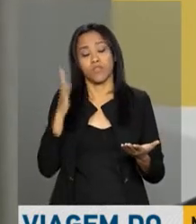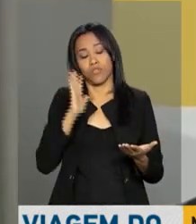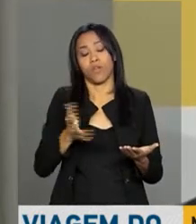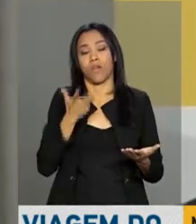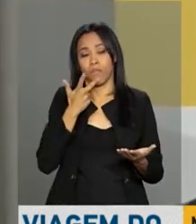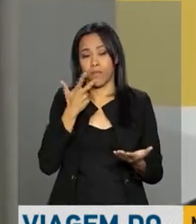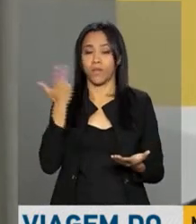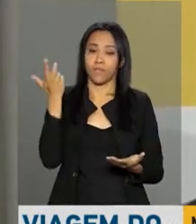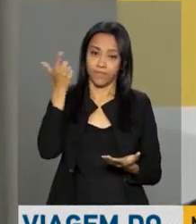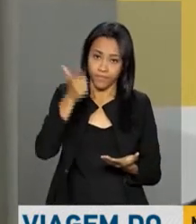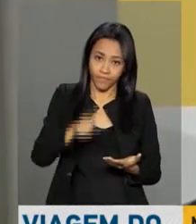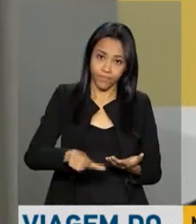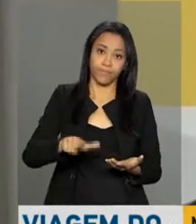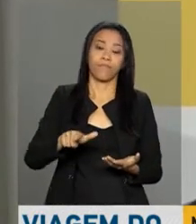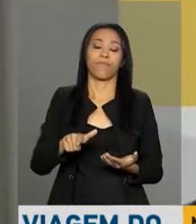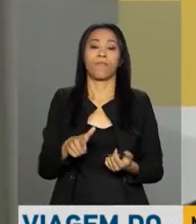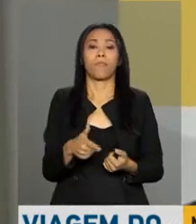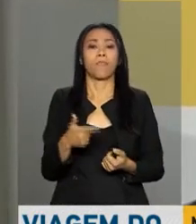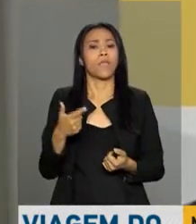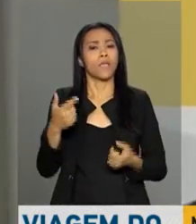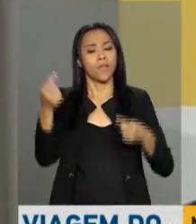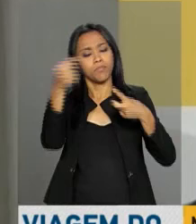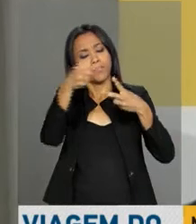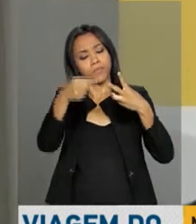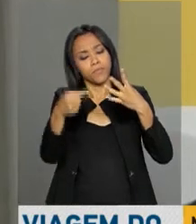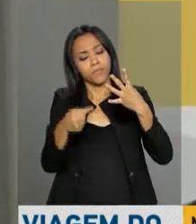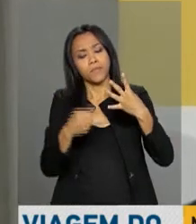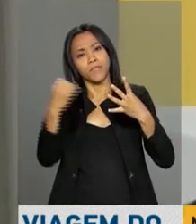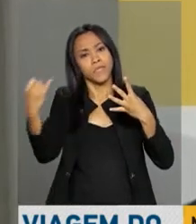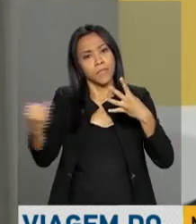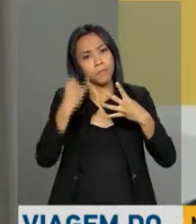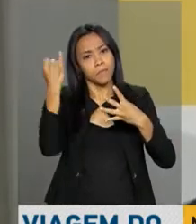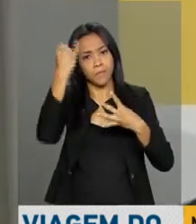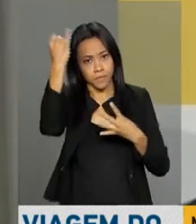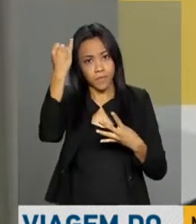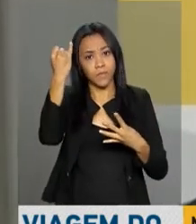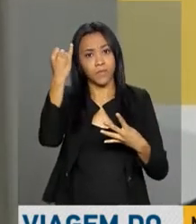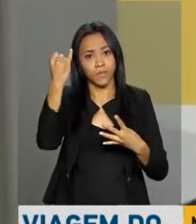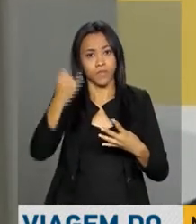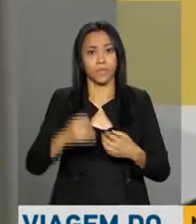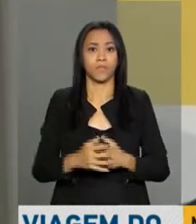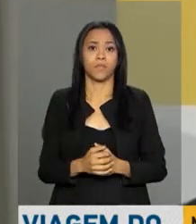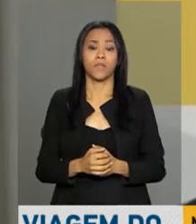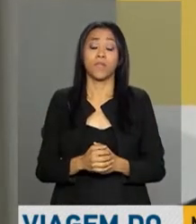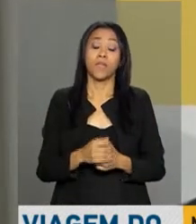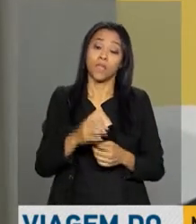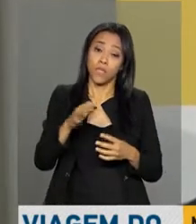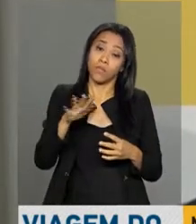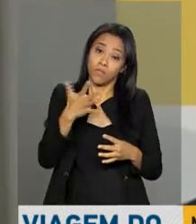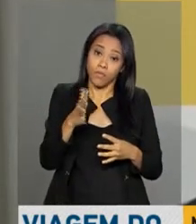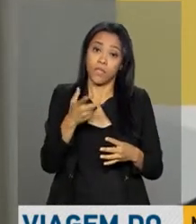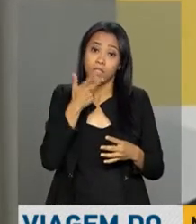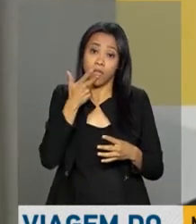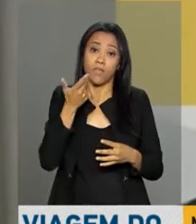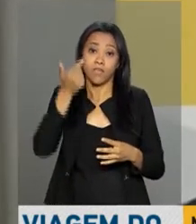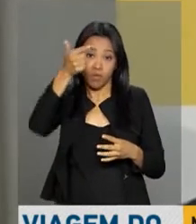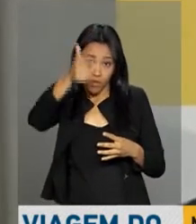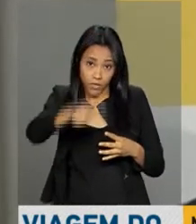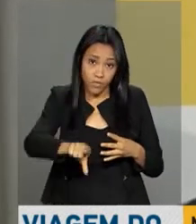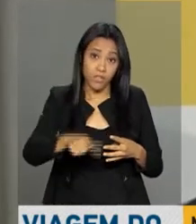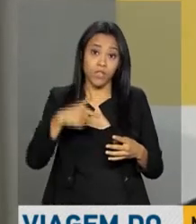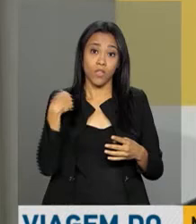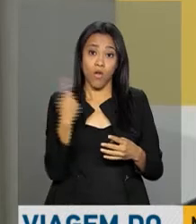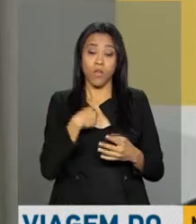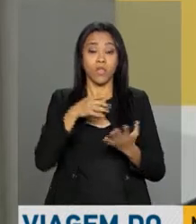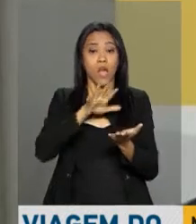alguns pontos que me parecem fundamentais e talvez repita quando assumimos o